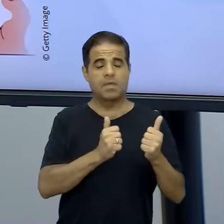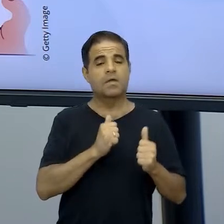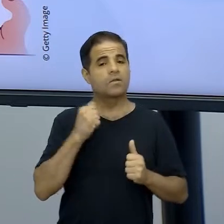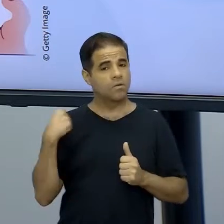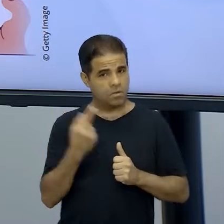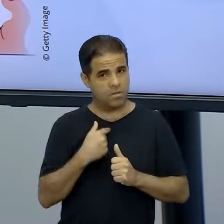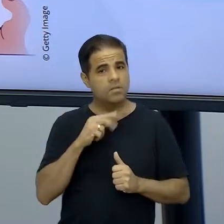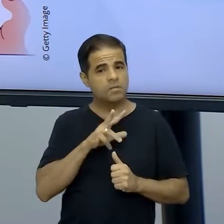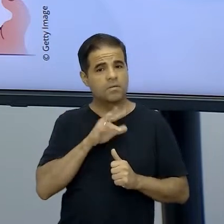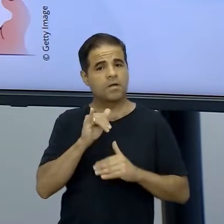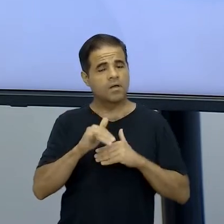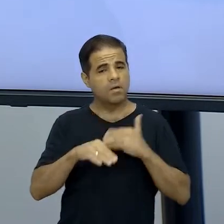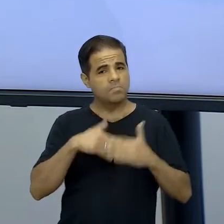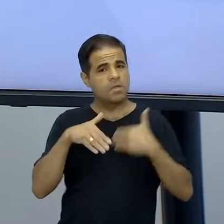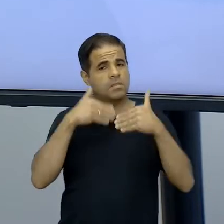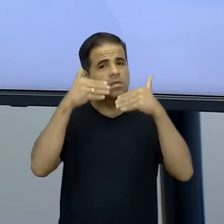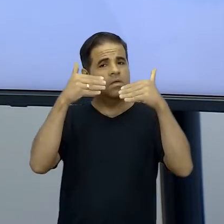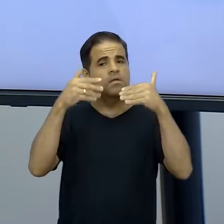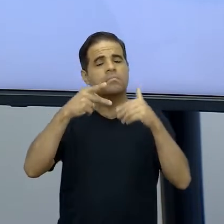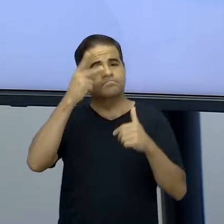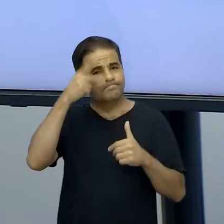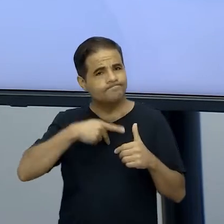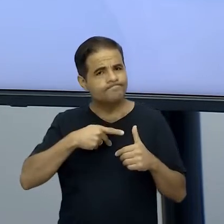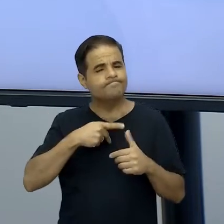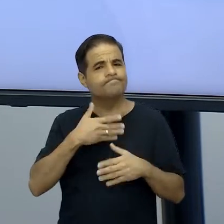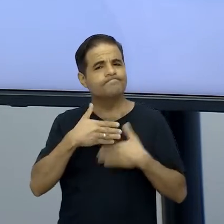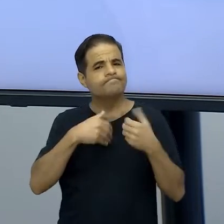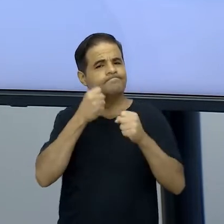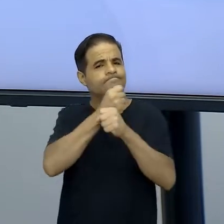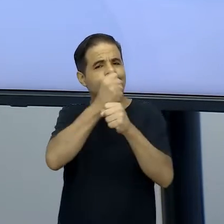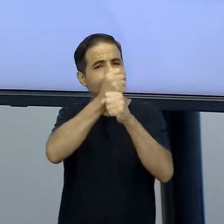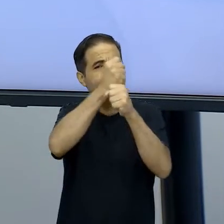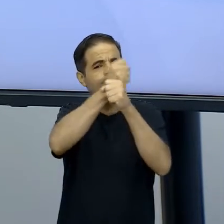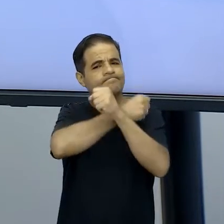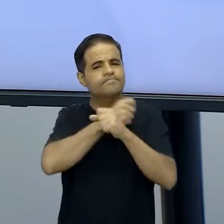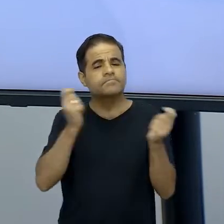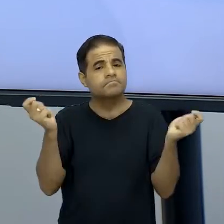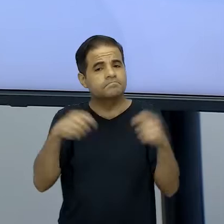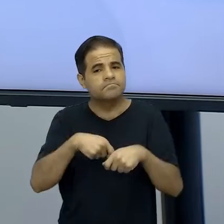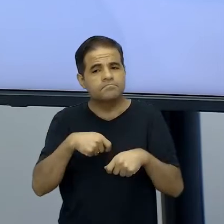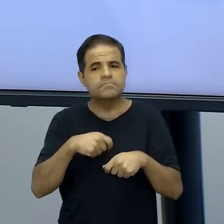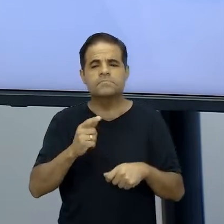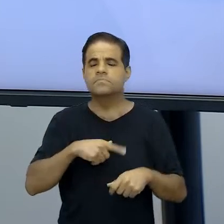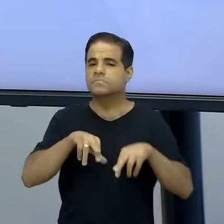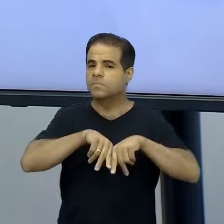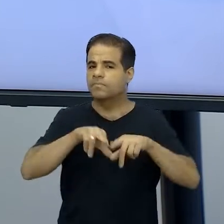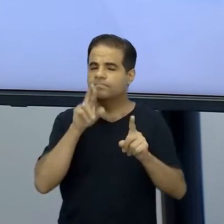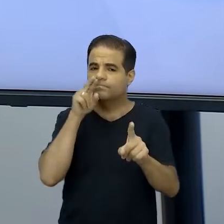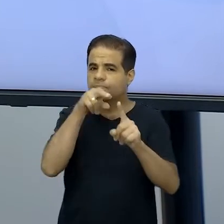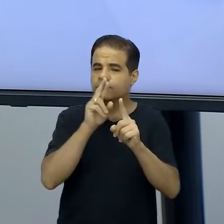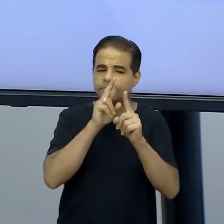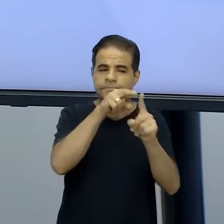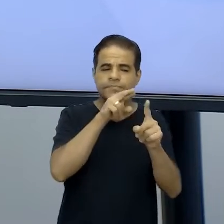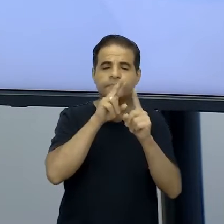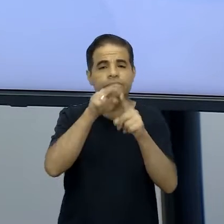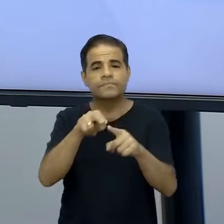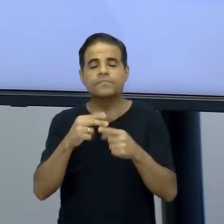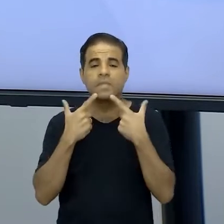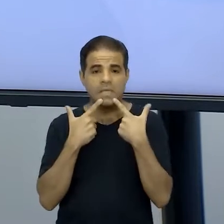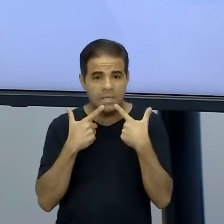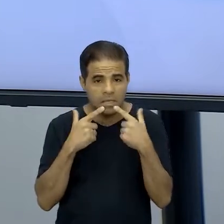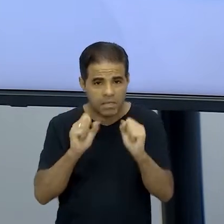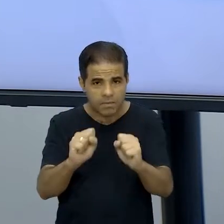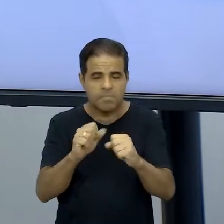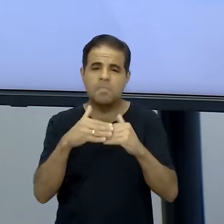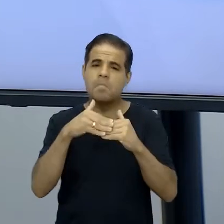aumentando o nosso repertório pessoal, né? A gente vai construindo a possibilidade de ter muitas referências sobre essa linguagem.